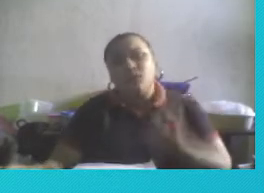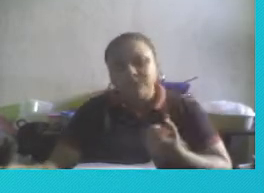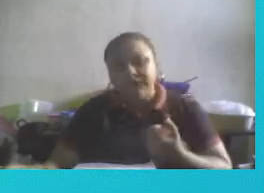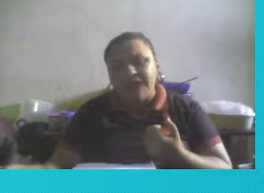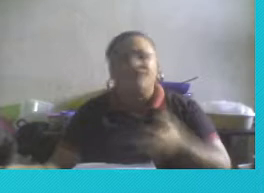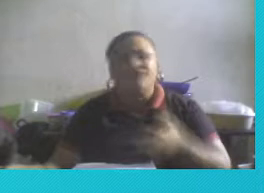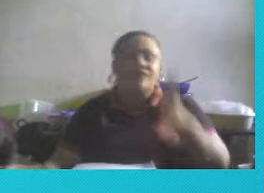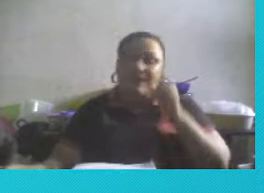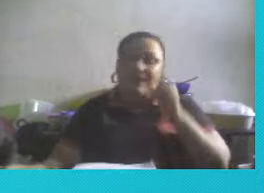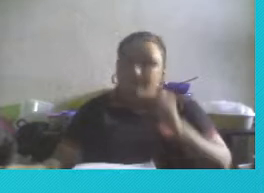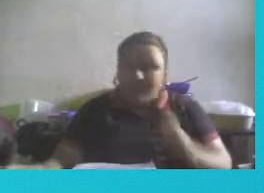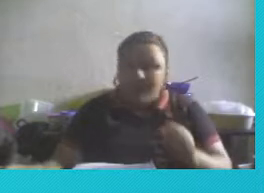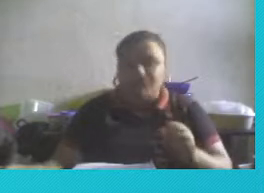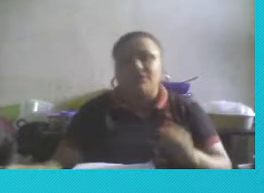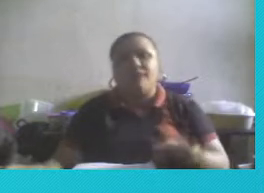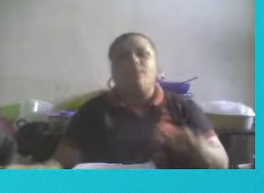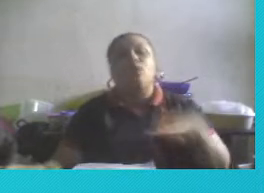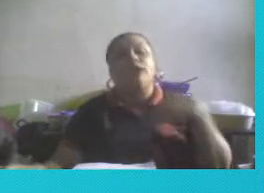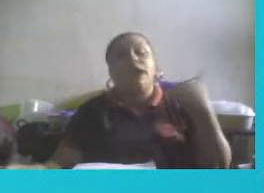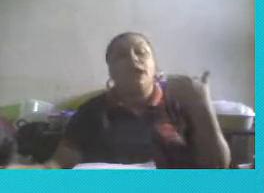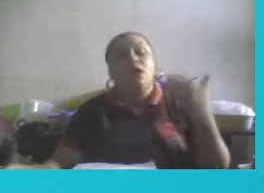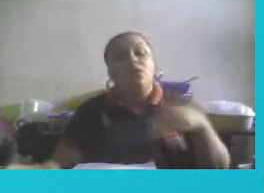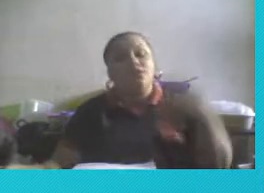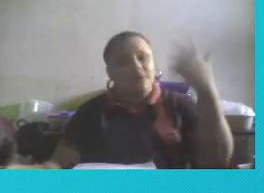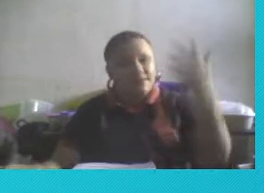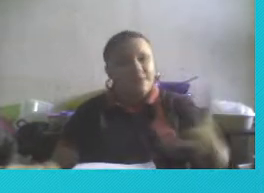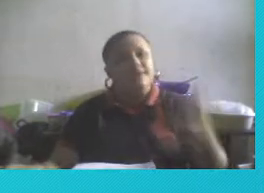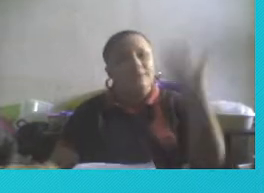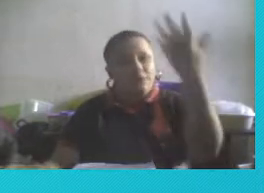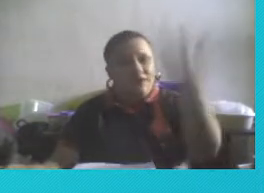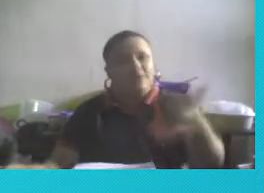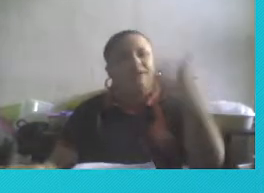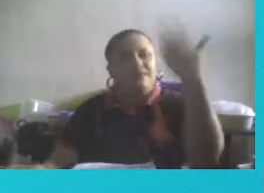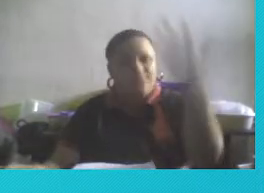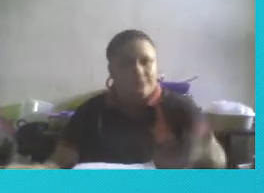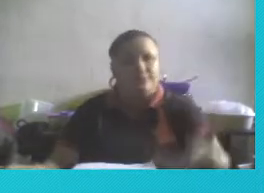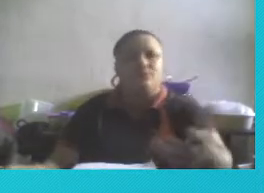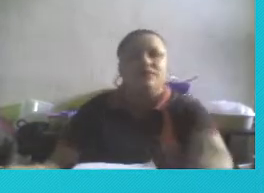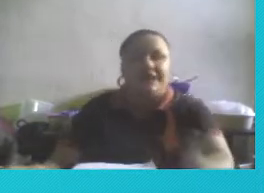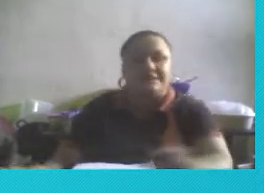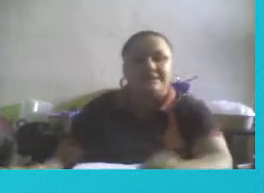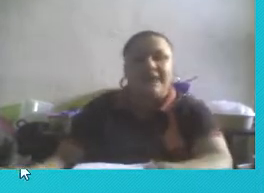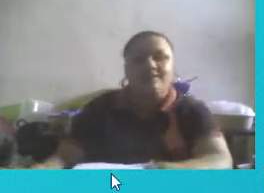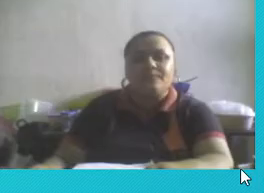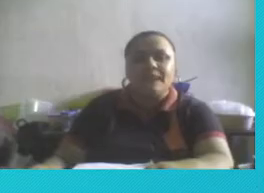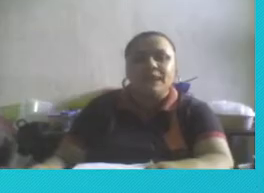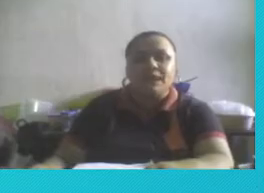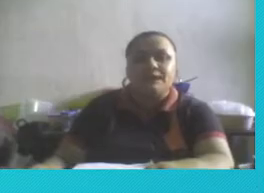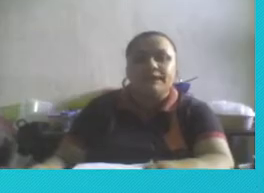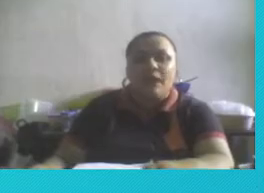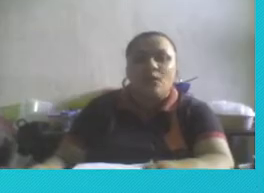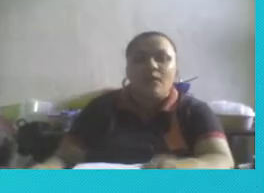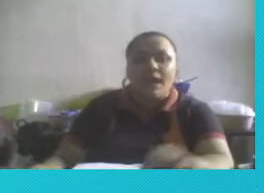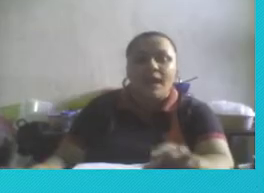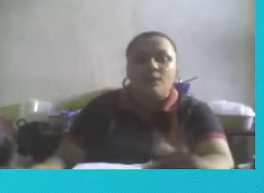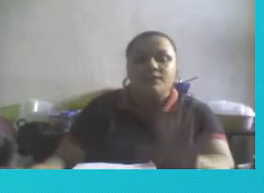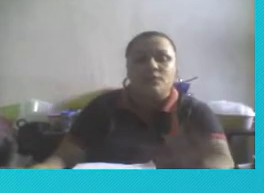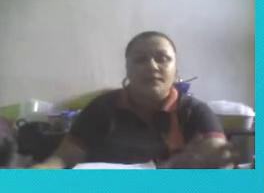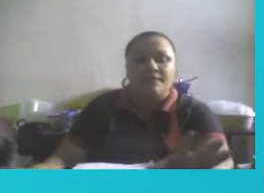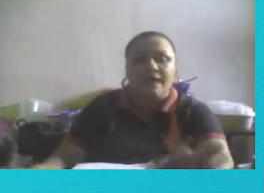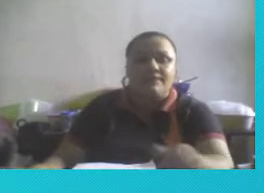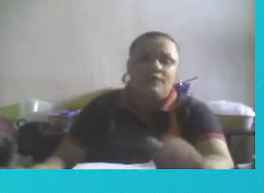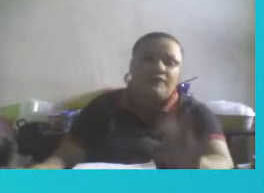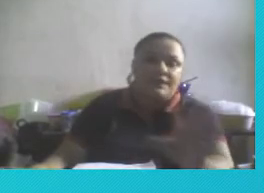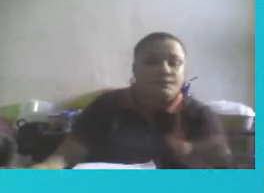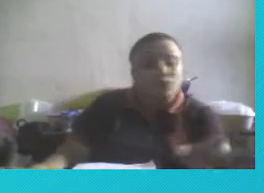sua imunidade fique mais baixa, né? Porque os vírus, eles se aproveitam das nossas imunidades, tá? Então, os